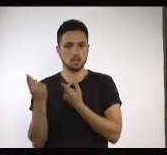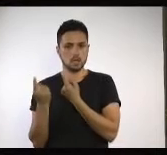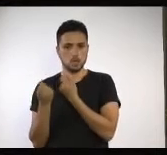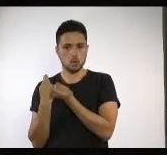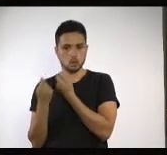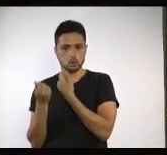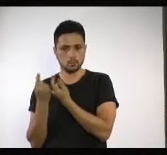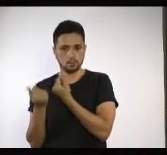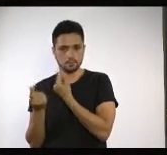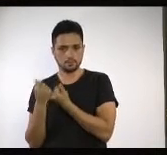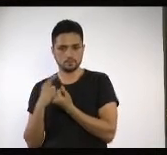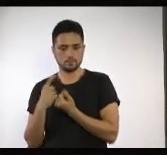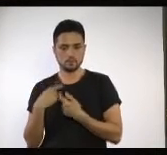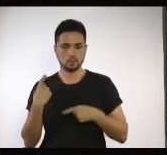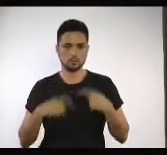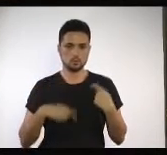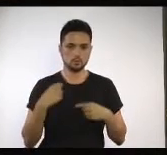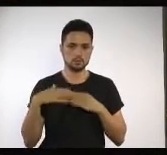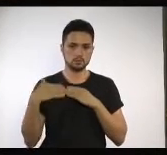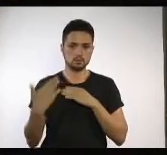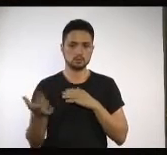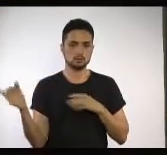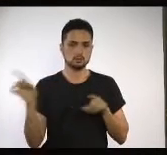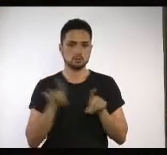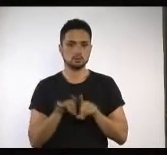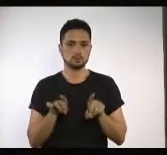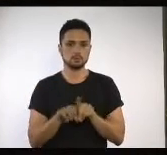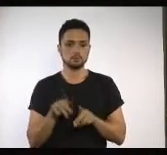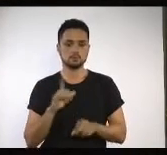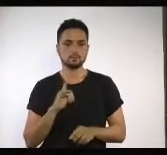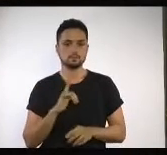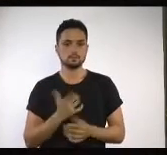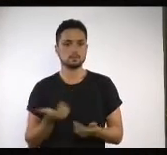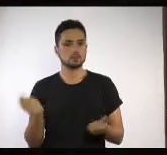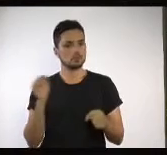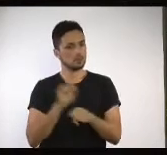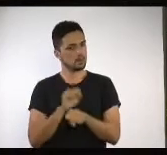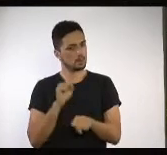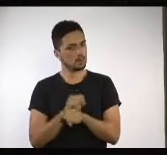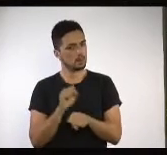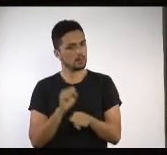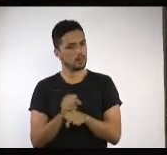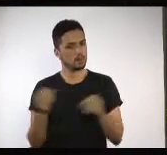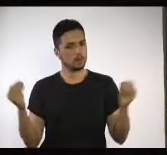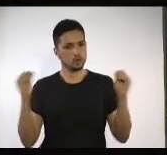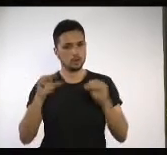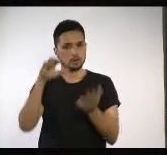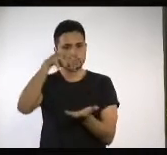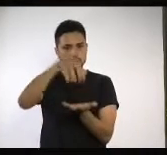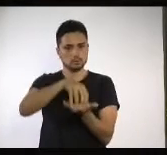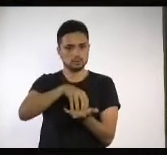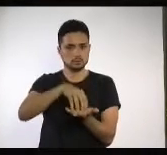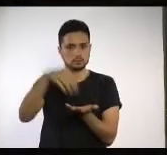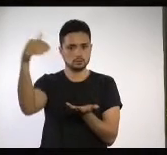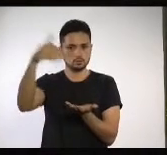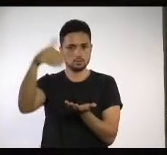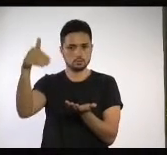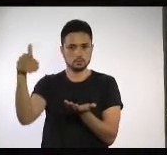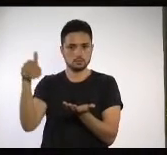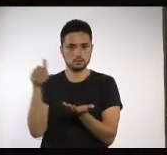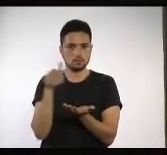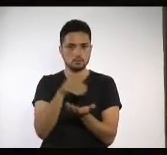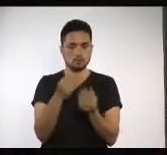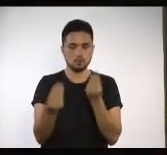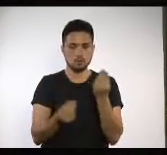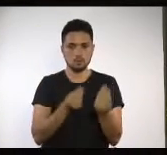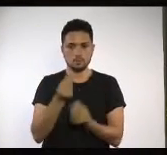política externa, dependente e colocando no centro da agenda o programa de